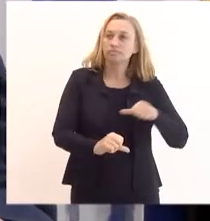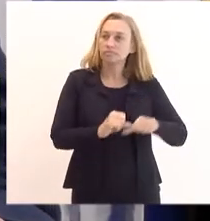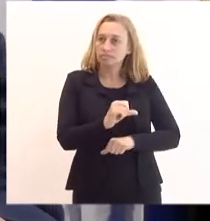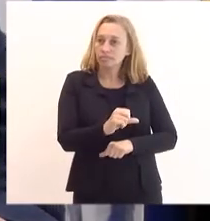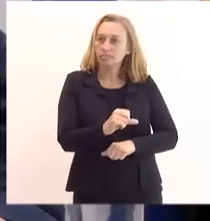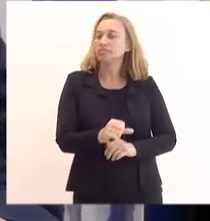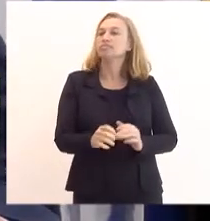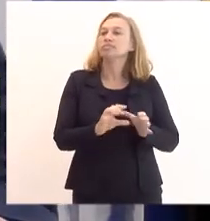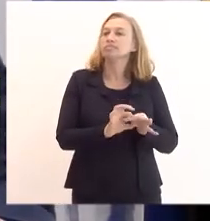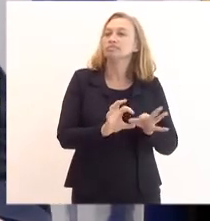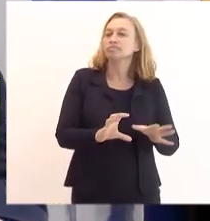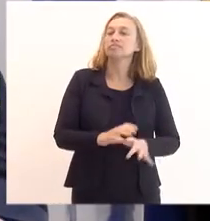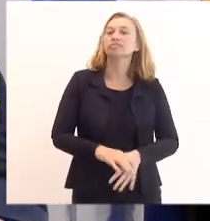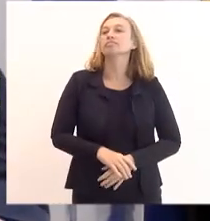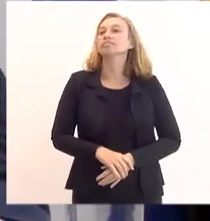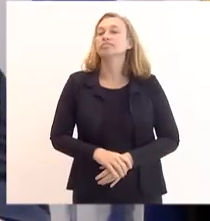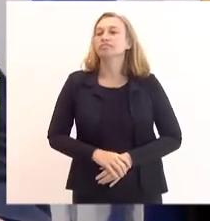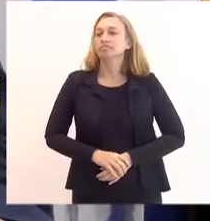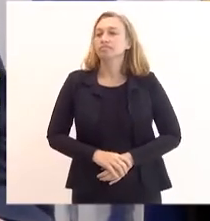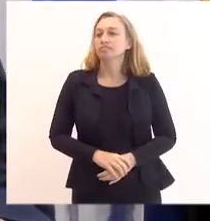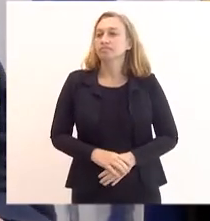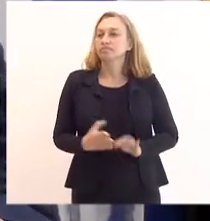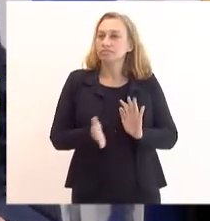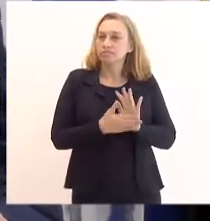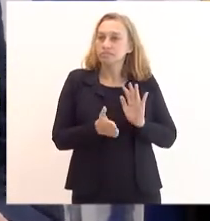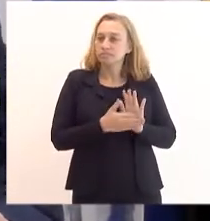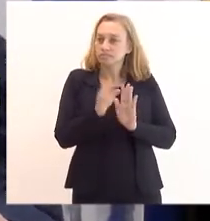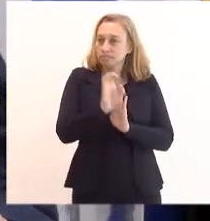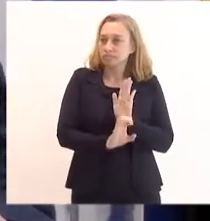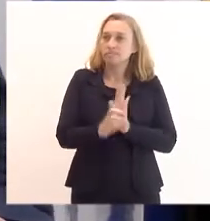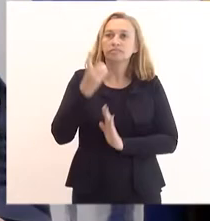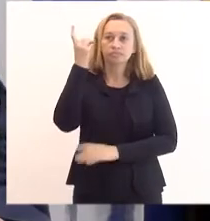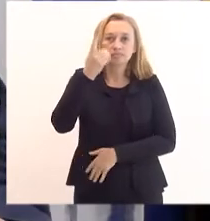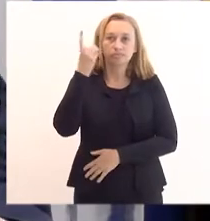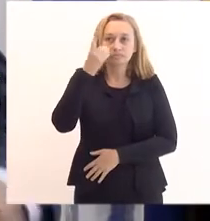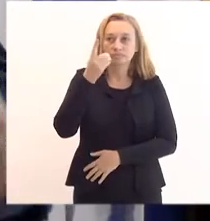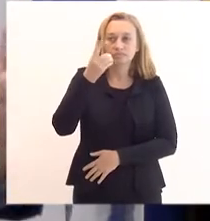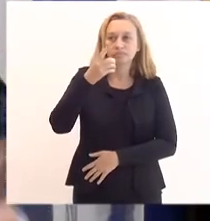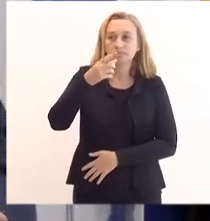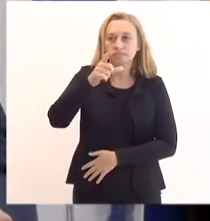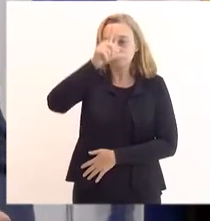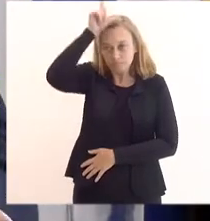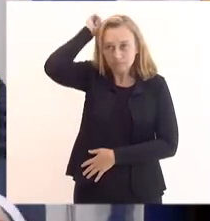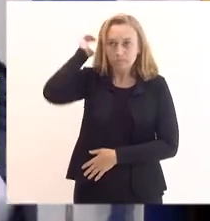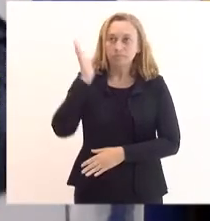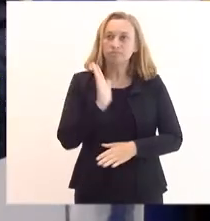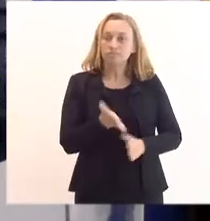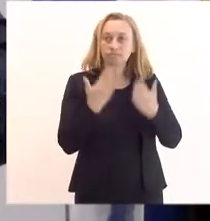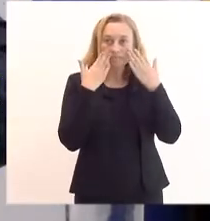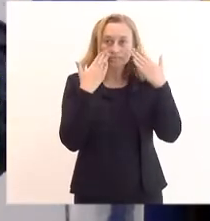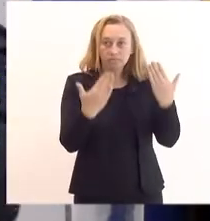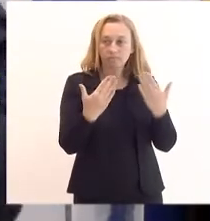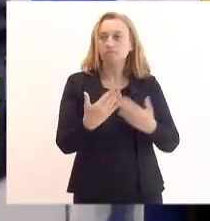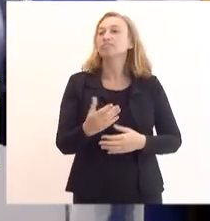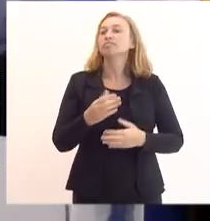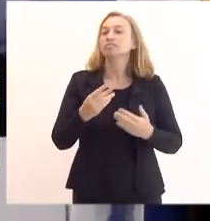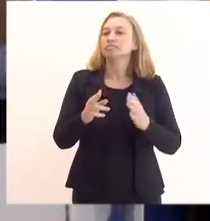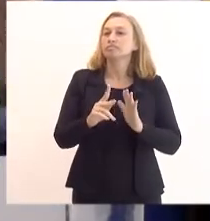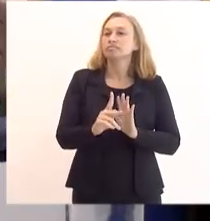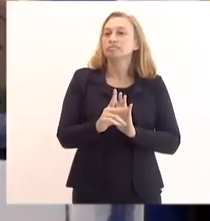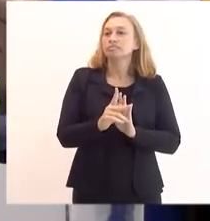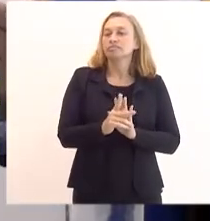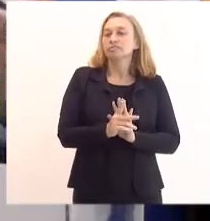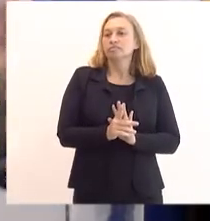em autorizativo e tem a proposta das emendas que o deputado Luiz Paulo já apresentou. Em plenário, como presidente da CCJ, eu